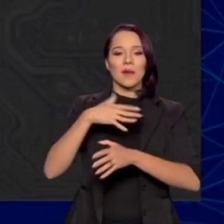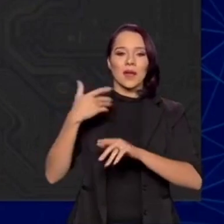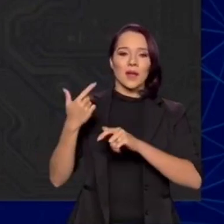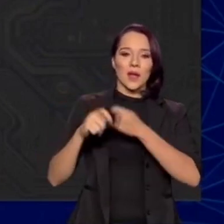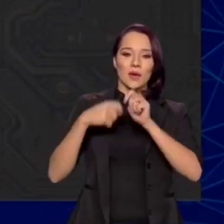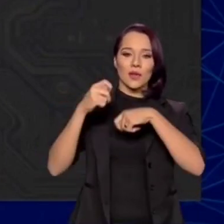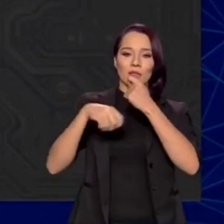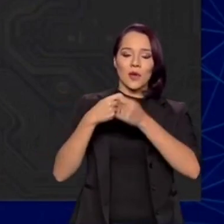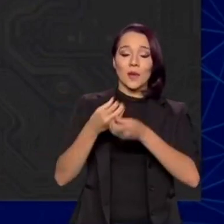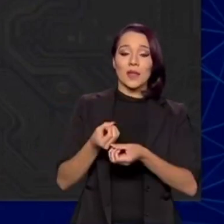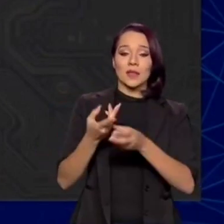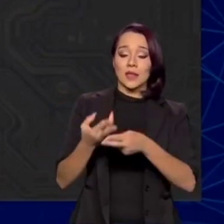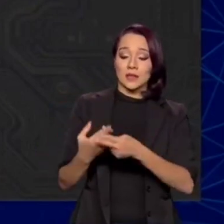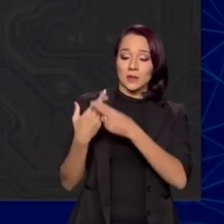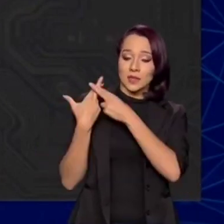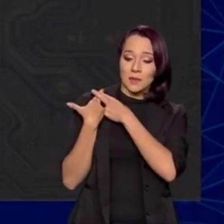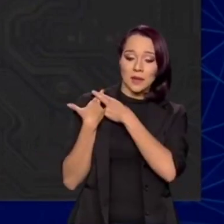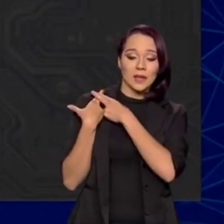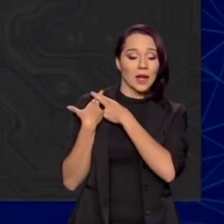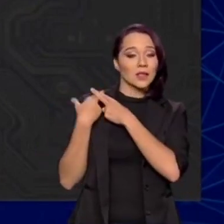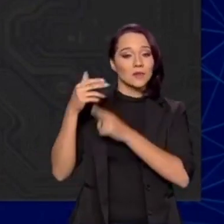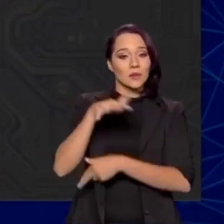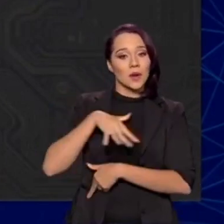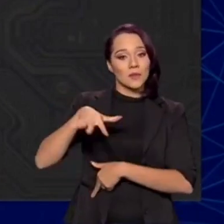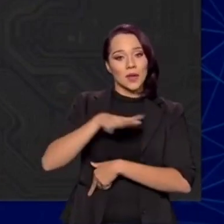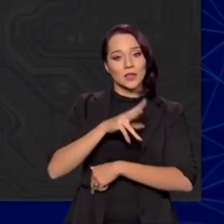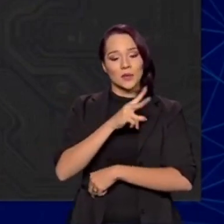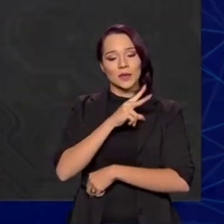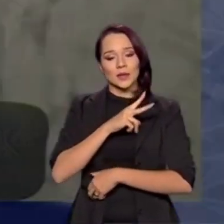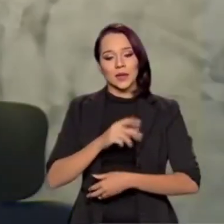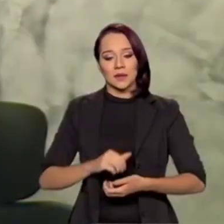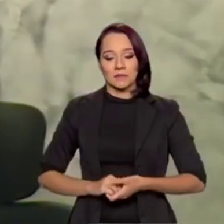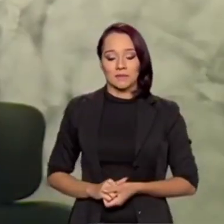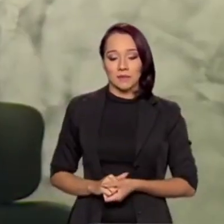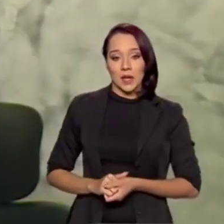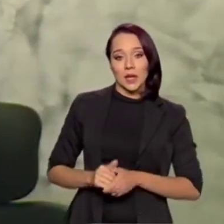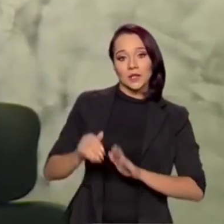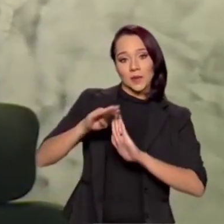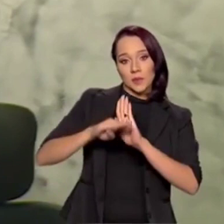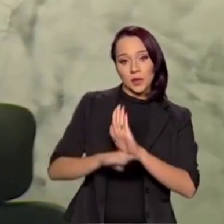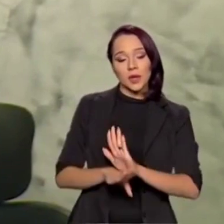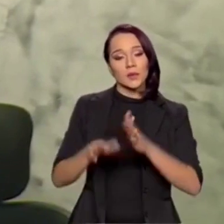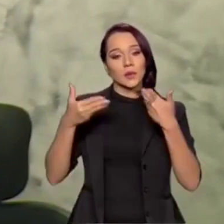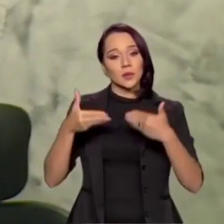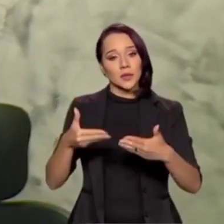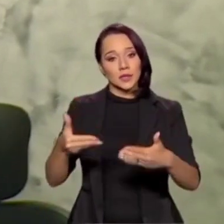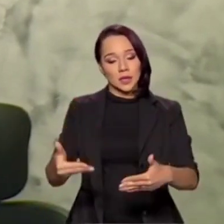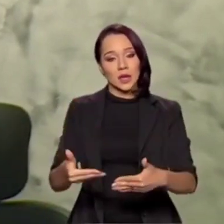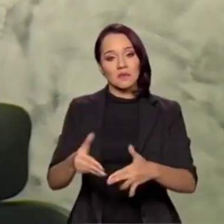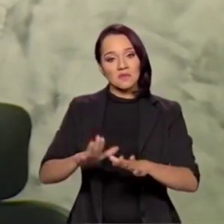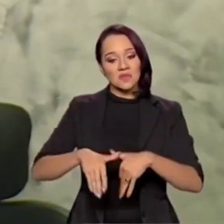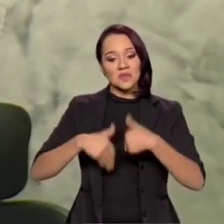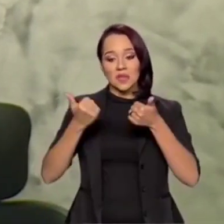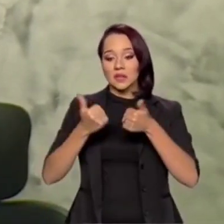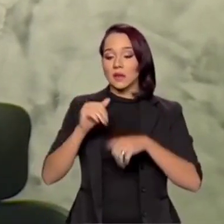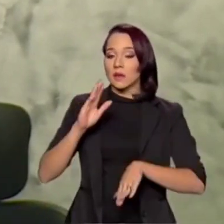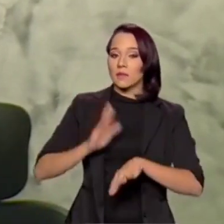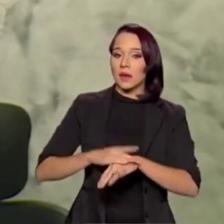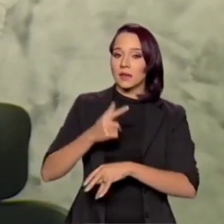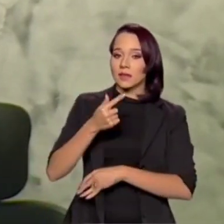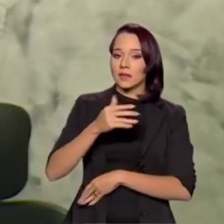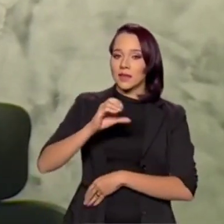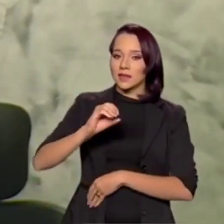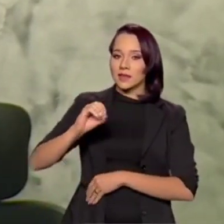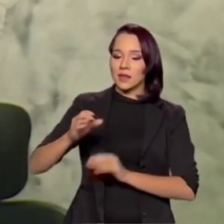econômica, mas trazendo a responsabilidade para o ambiente privado. Esse foi um programa do Ministério com um grande sucesso, né? Foram mais de